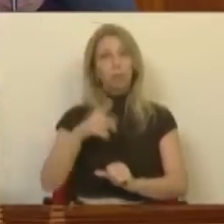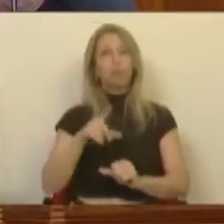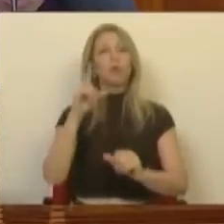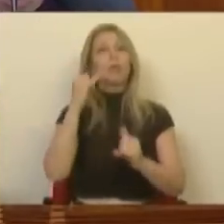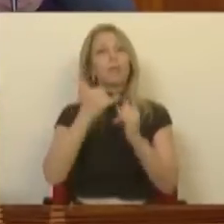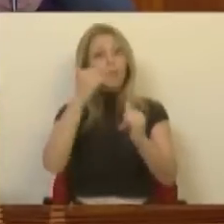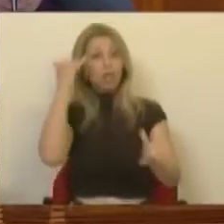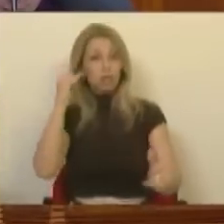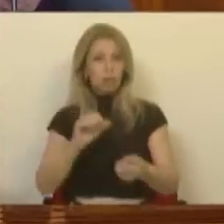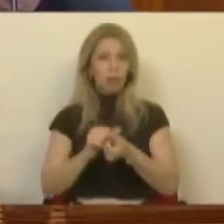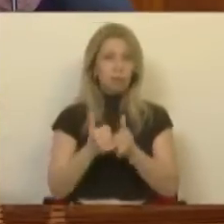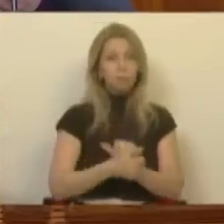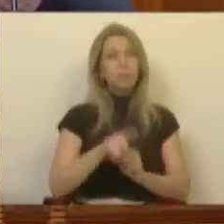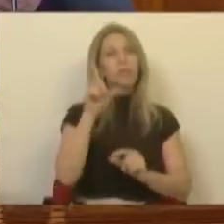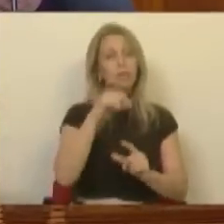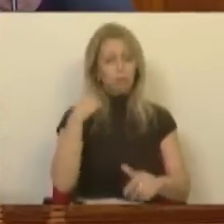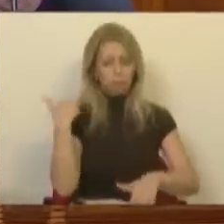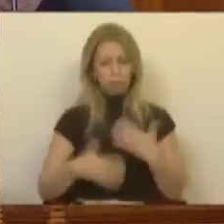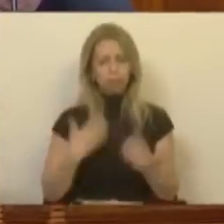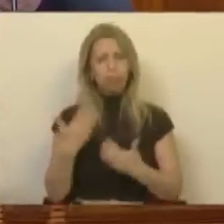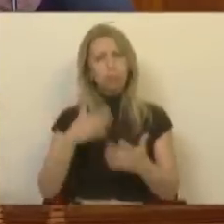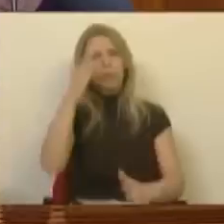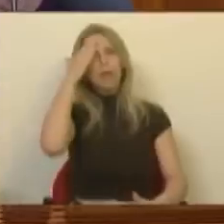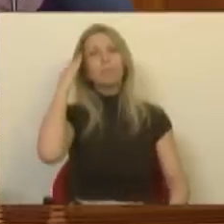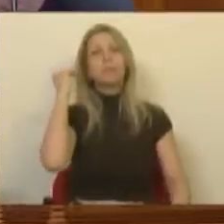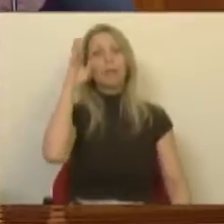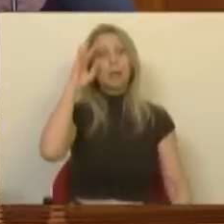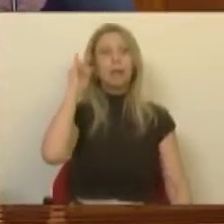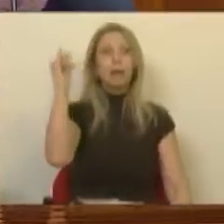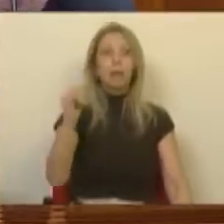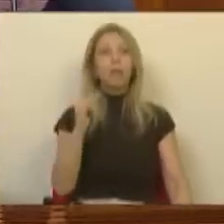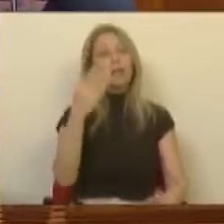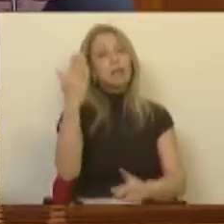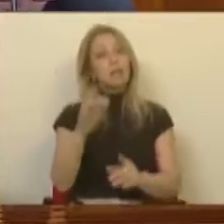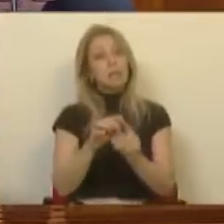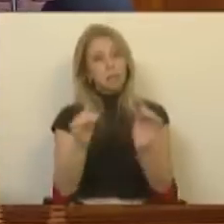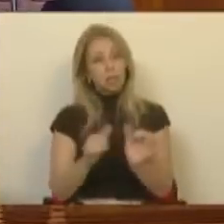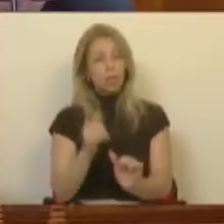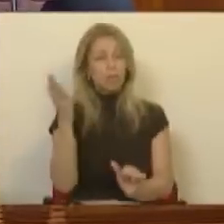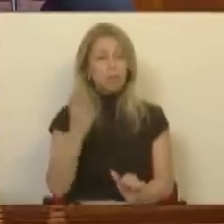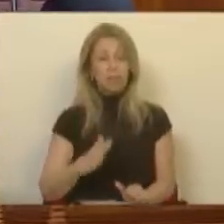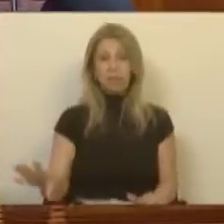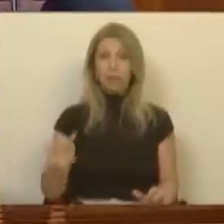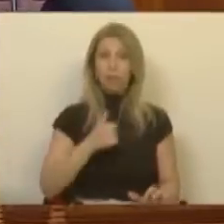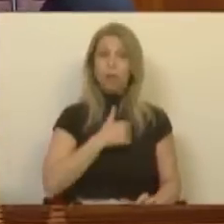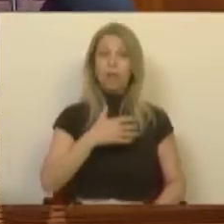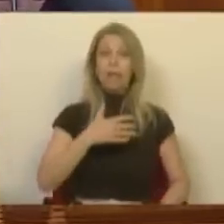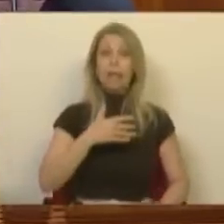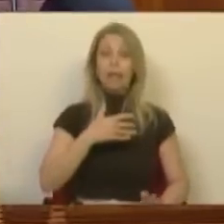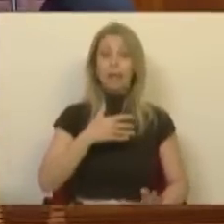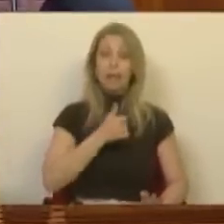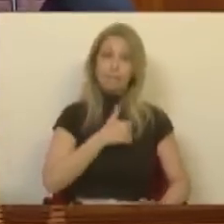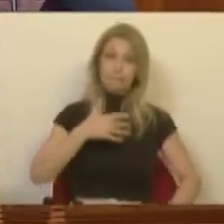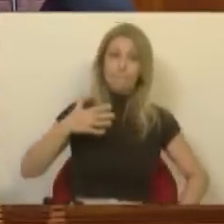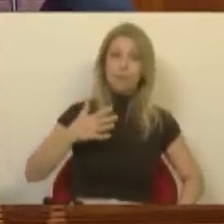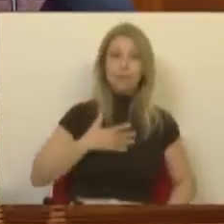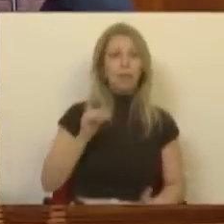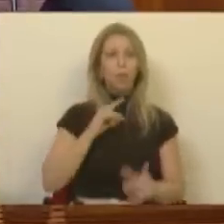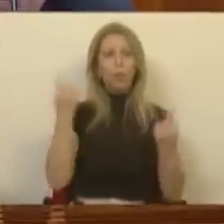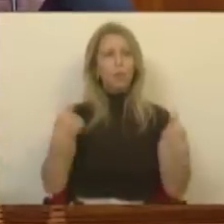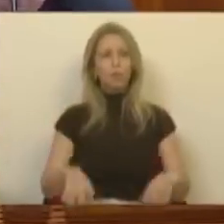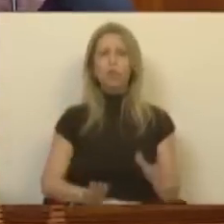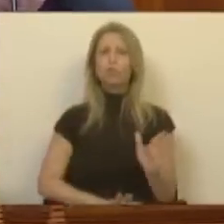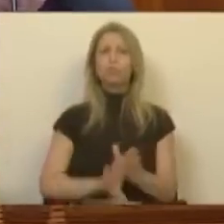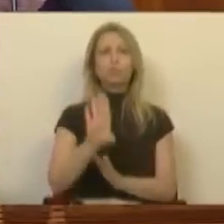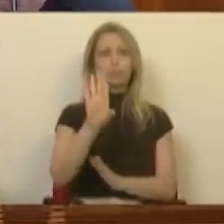mobilizar a capacidade de inovadora e criativa dos nossos sistemas científicos e tecnológico nosso sistema Empresarial para não só fazer crescer mas fazer